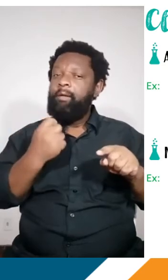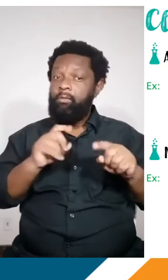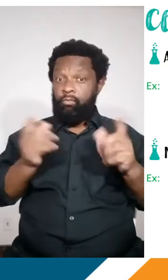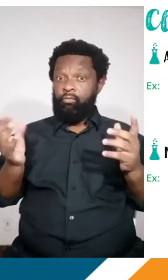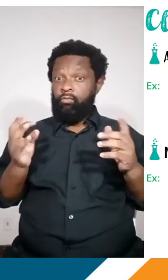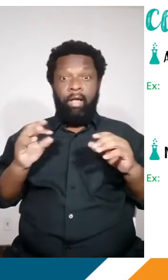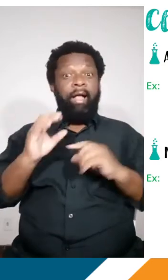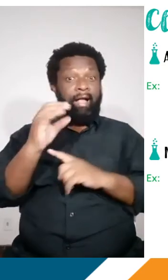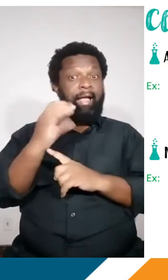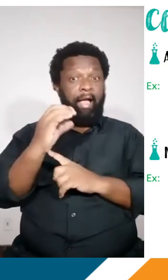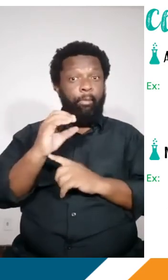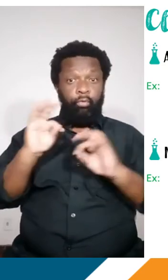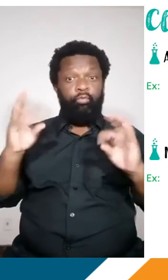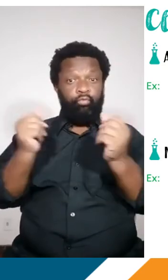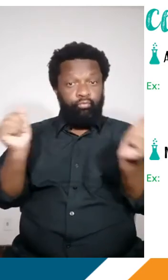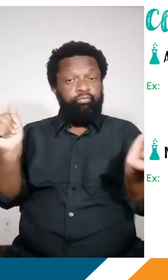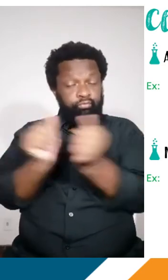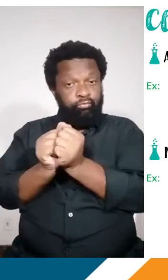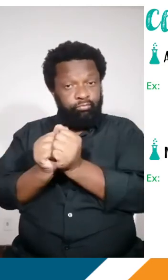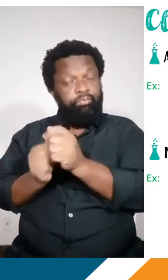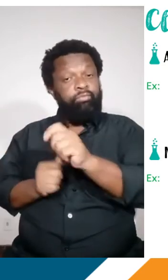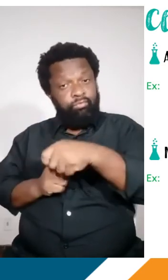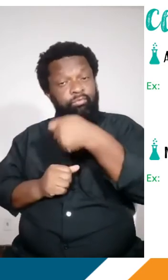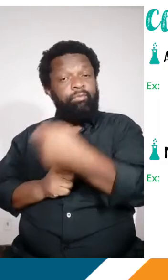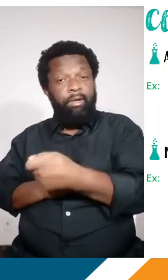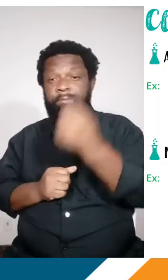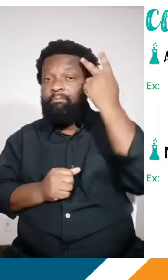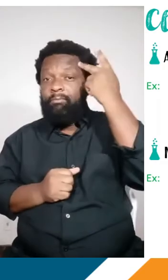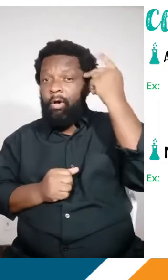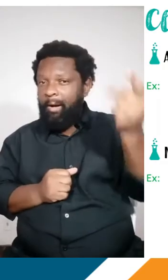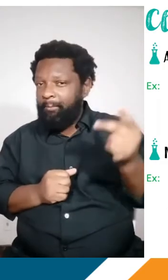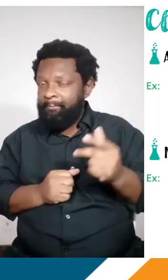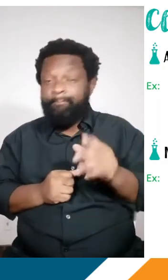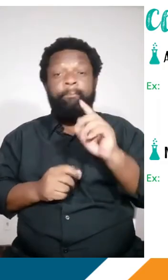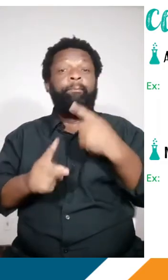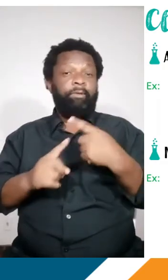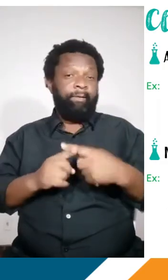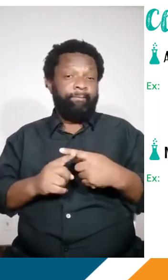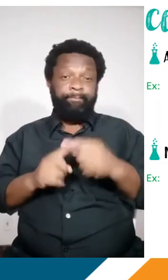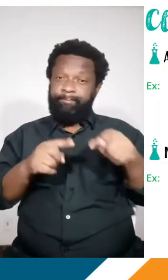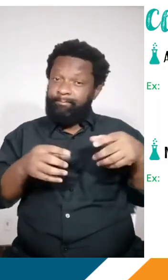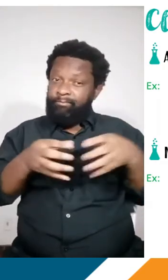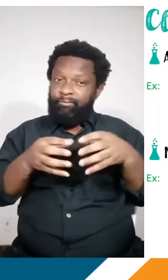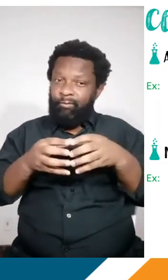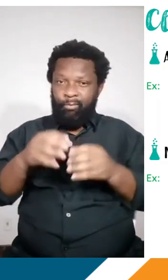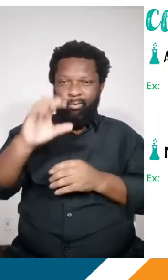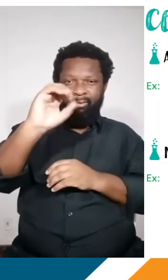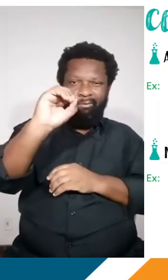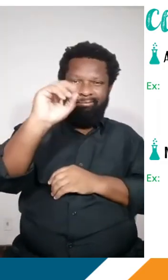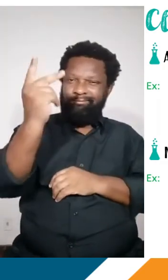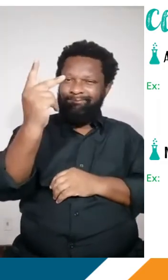opa, todos os carbonos consegui, então essa cadeia é normal. Isso porque esse grupo não